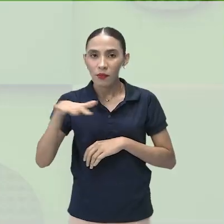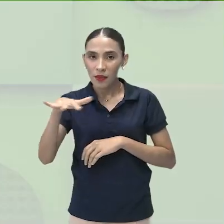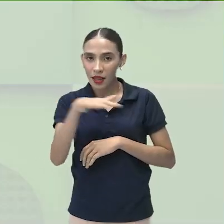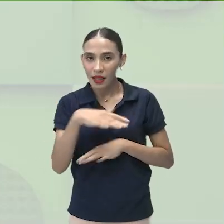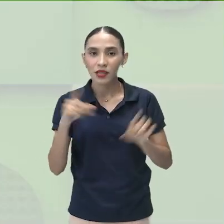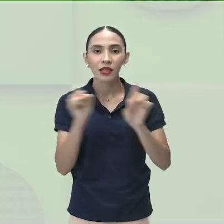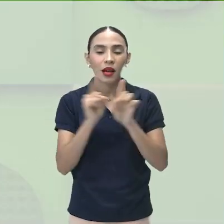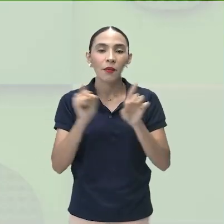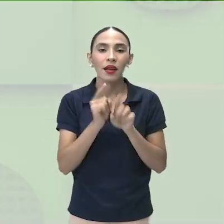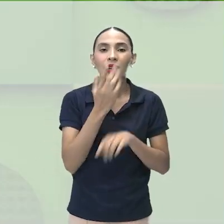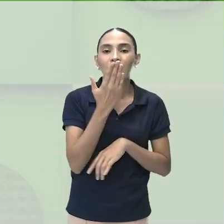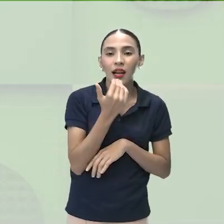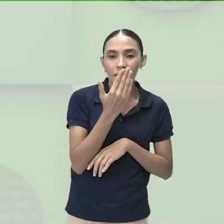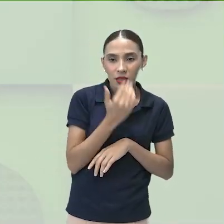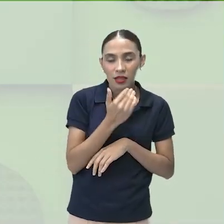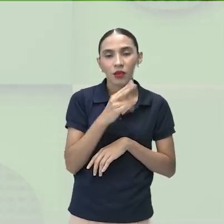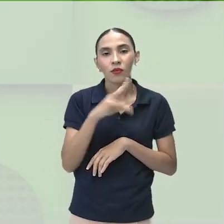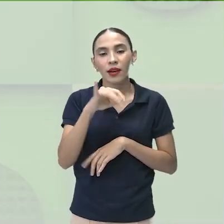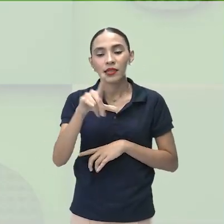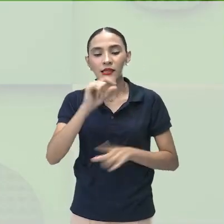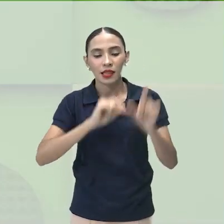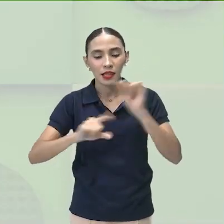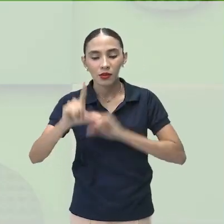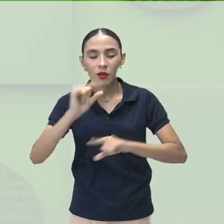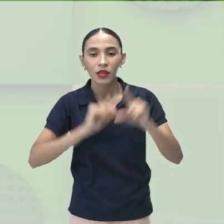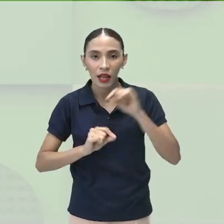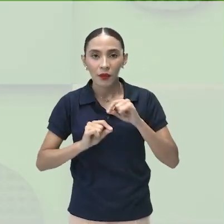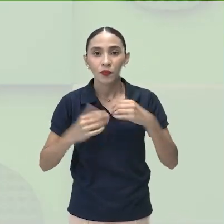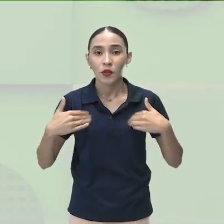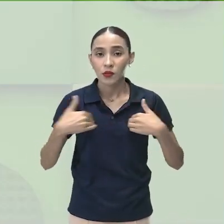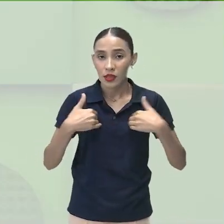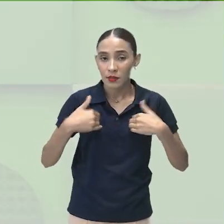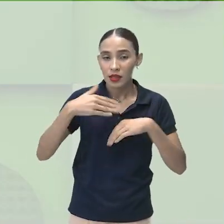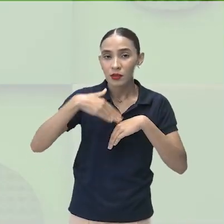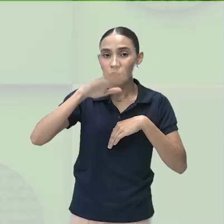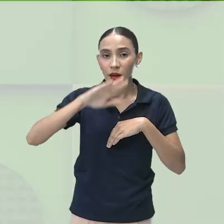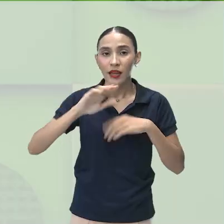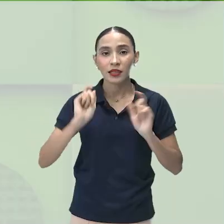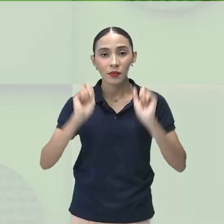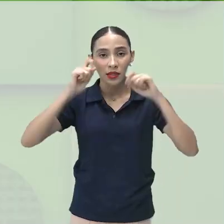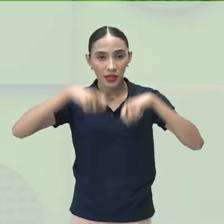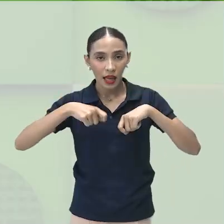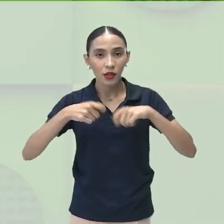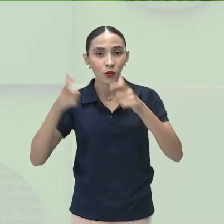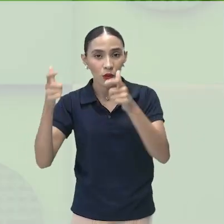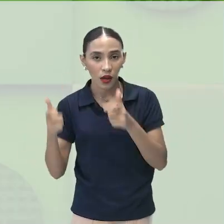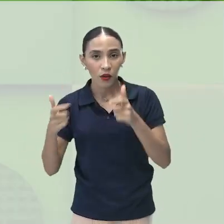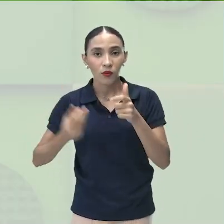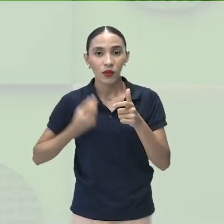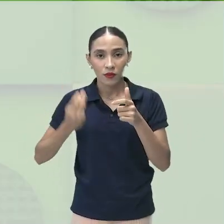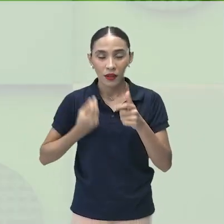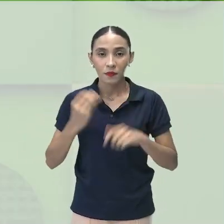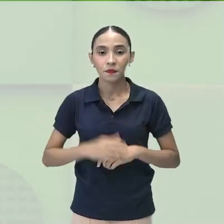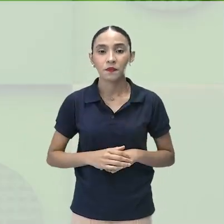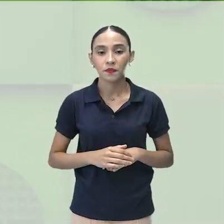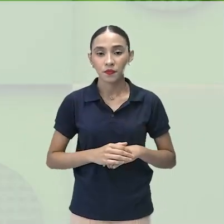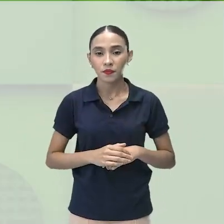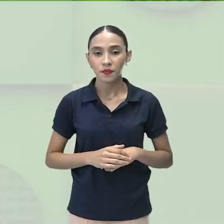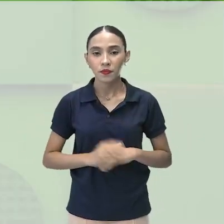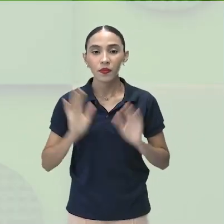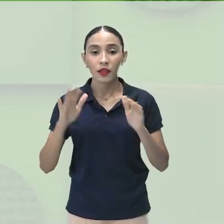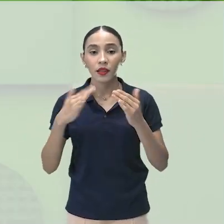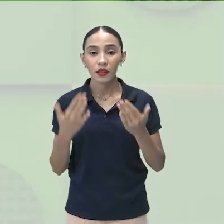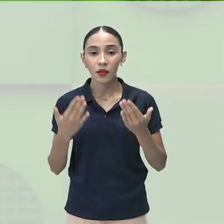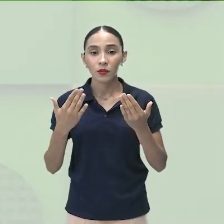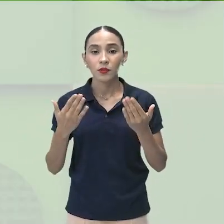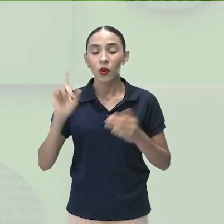caso também a alimentação, que estava selecionando os indivíduos mais aptos para aquele local. Bem, então